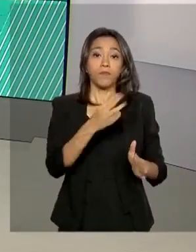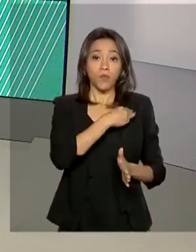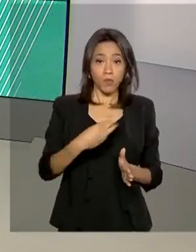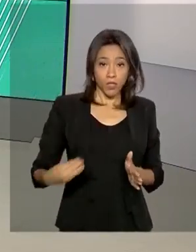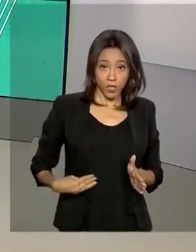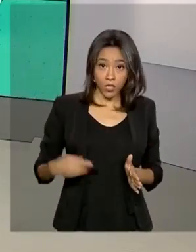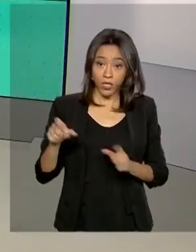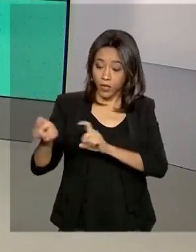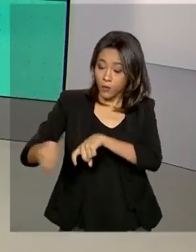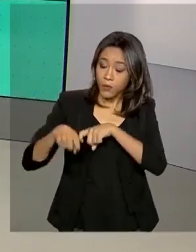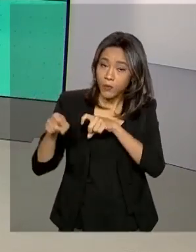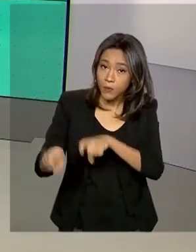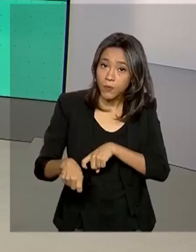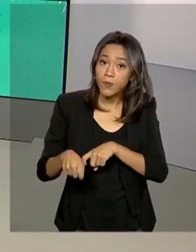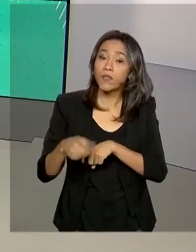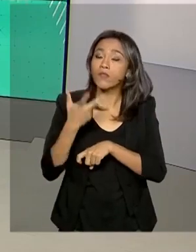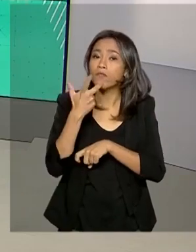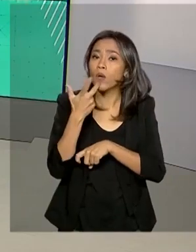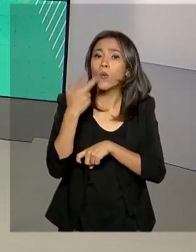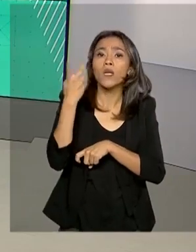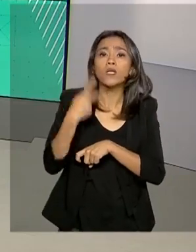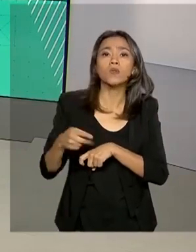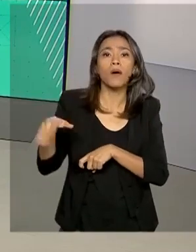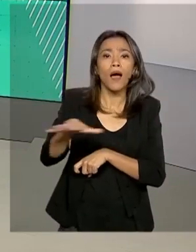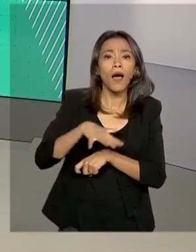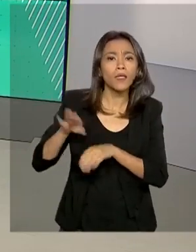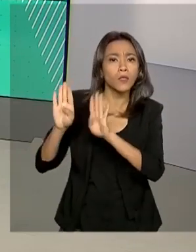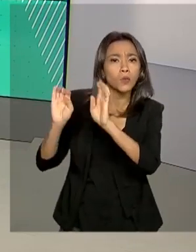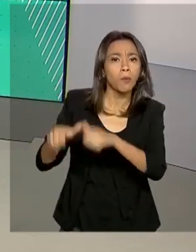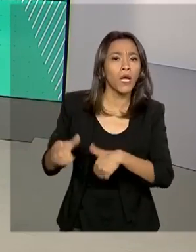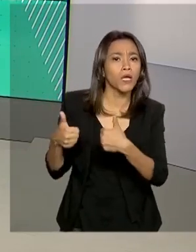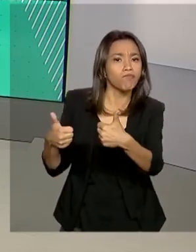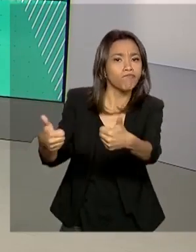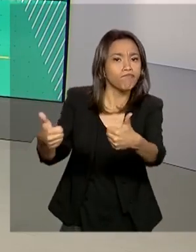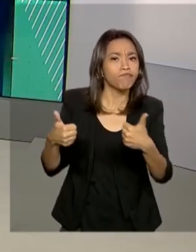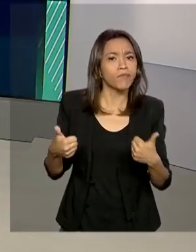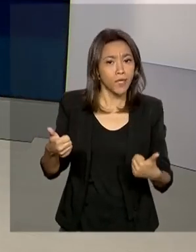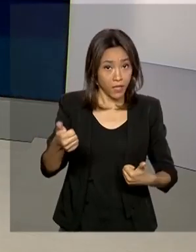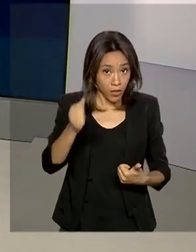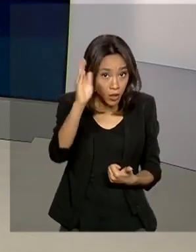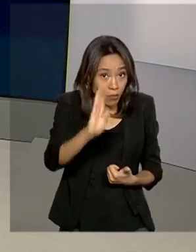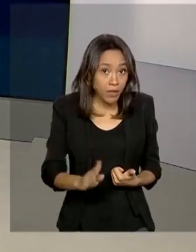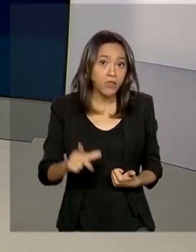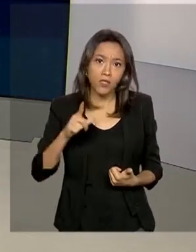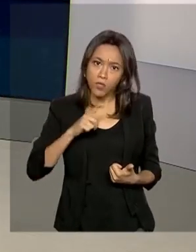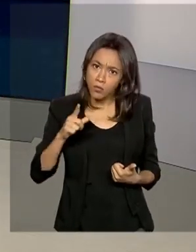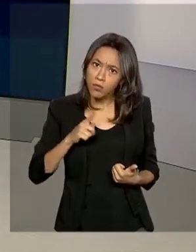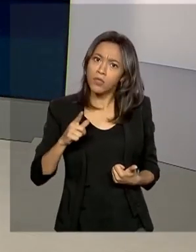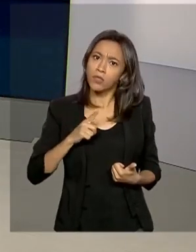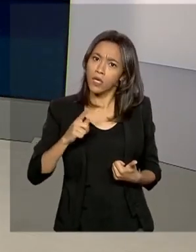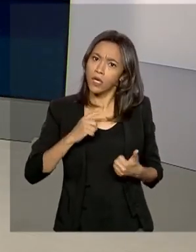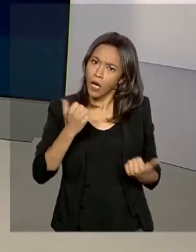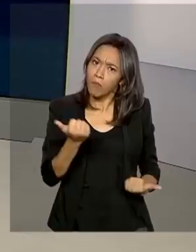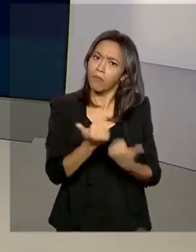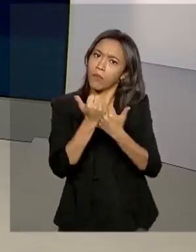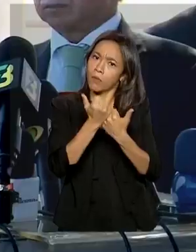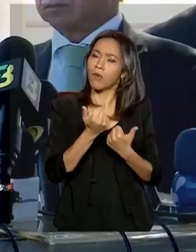Tereza Cristina, afirmou que na área dela tudo corre bem e que o Brasil tem fôlego até para ajudar outros países.